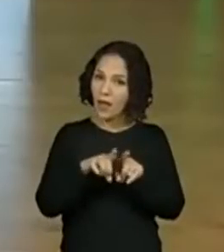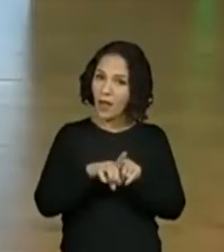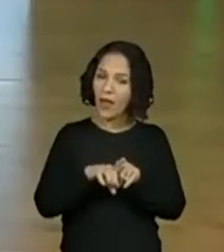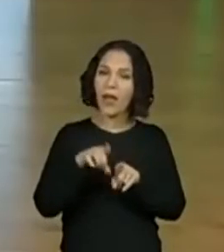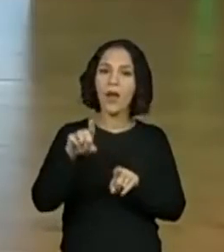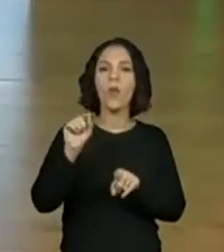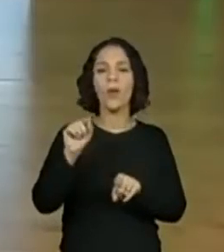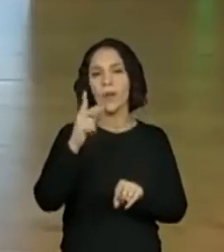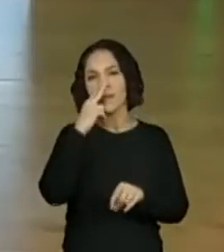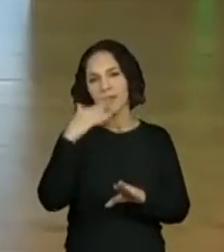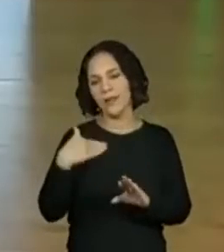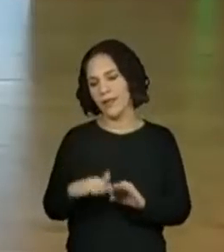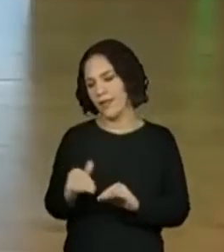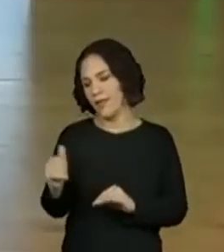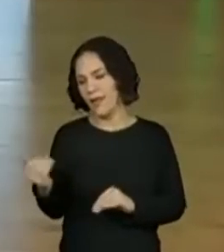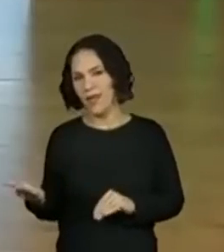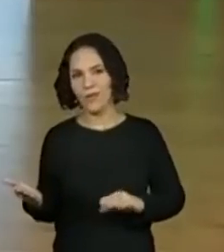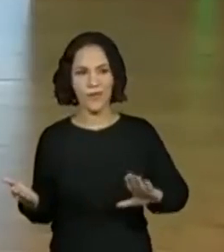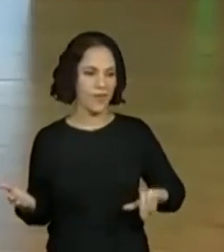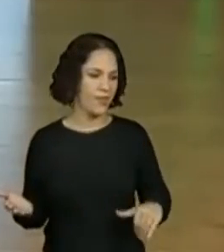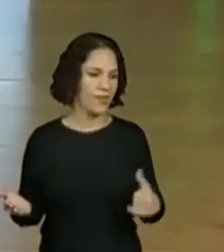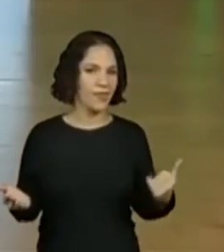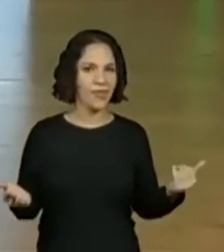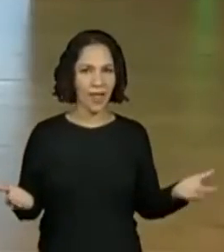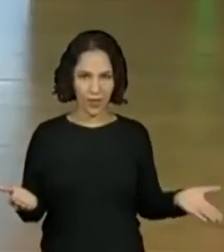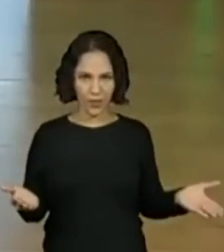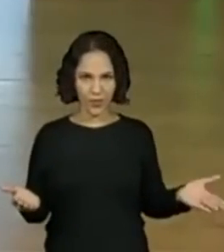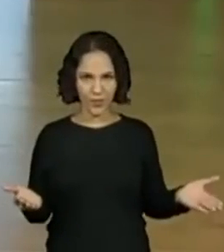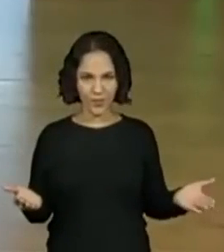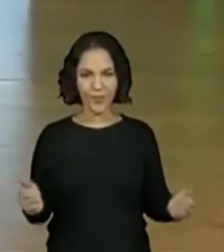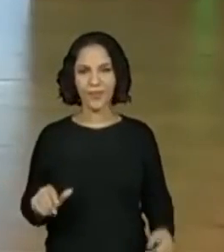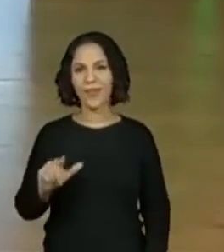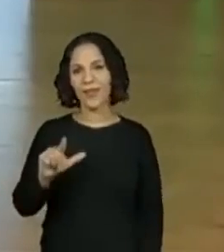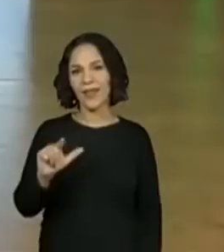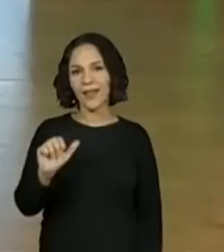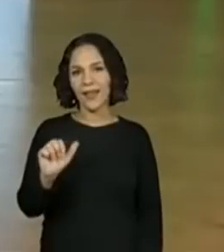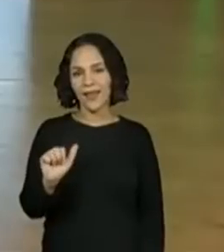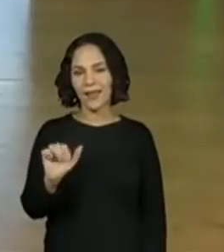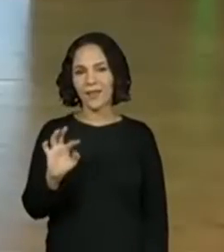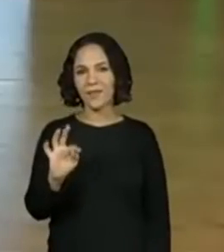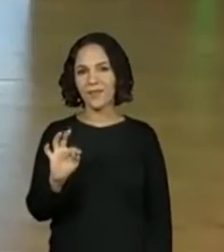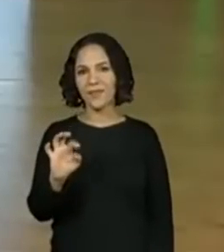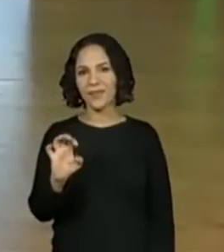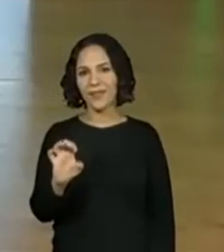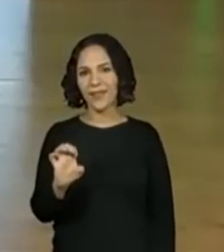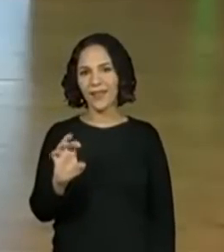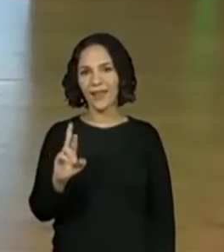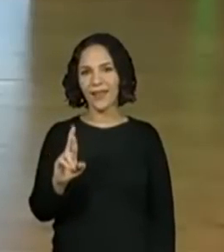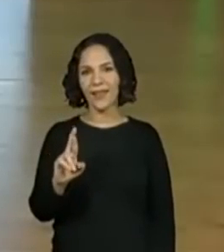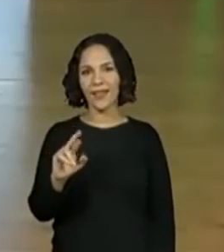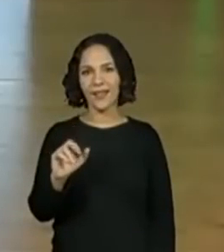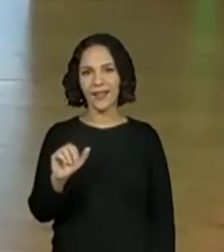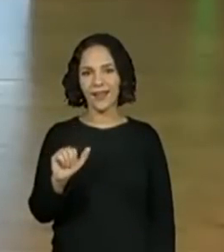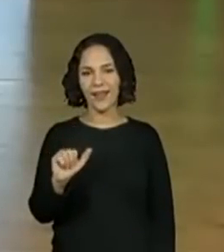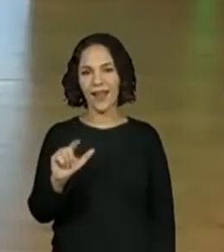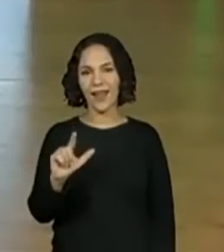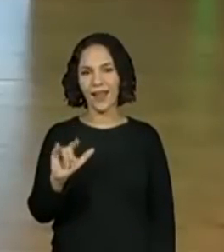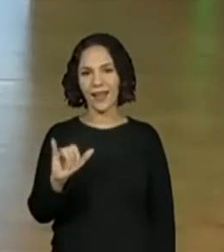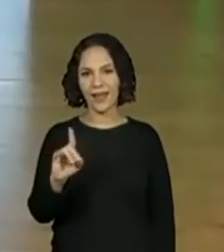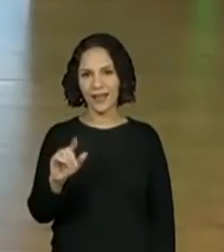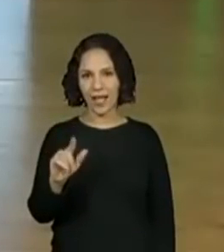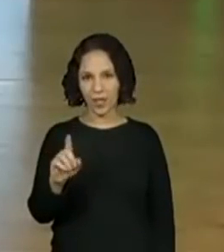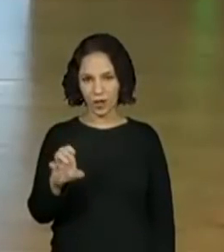questão da lateralidade, certo? A gente vai... começar aqui a fazer, quando cair